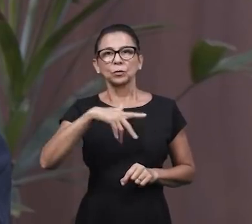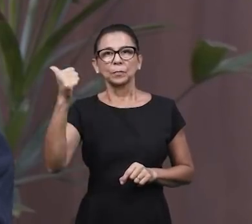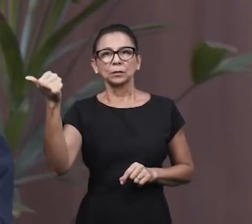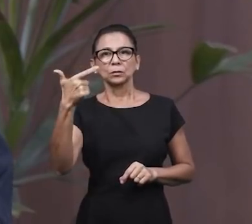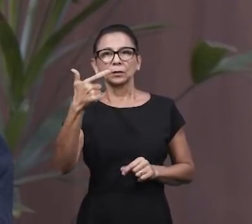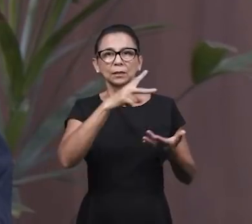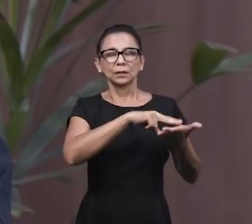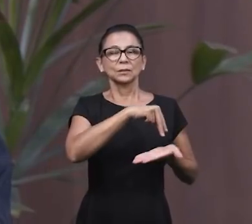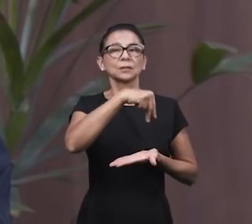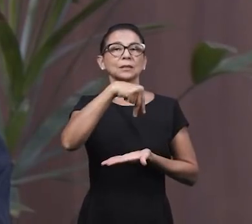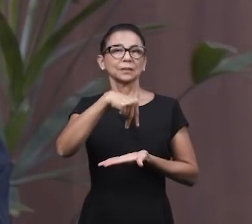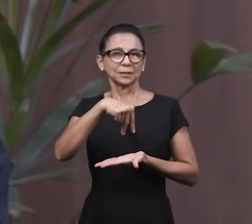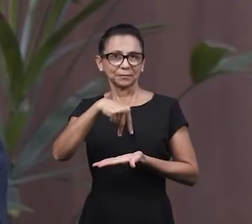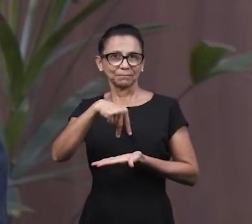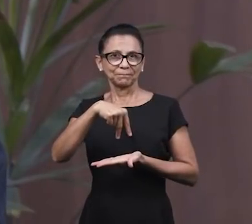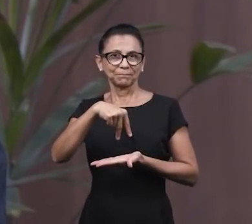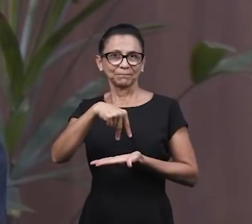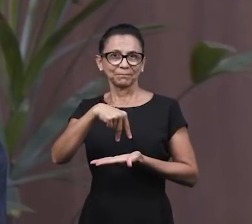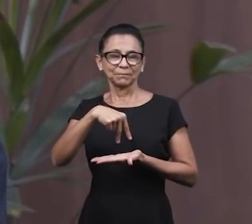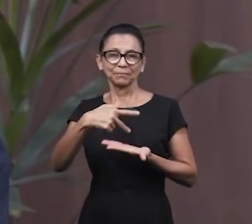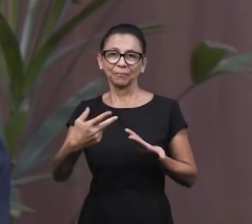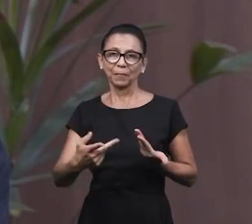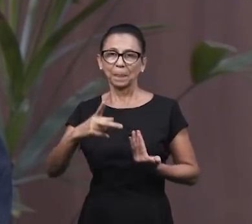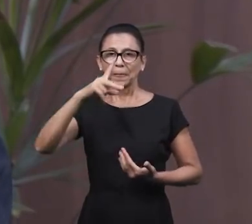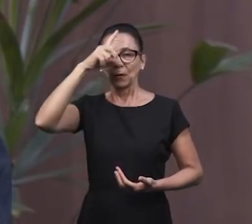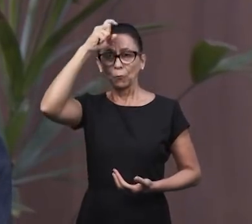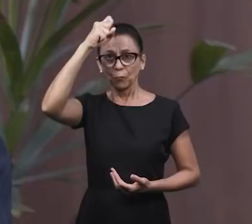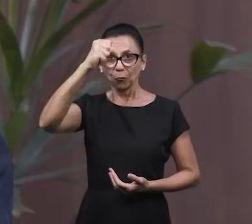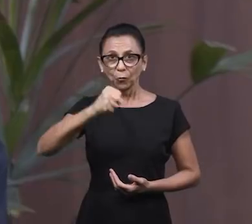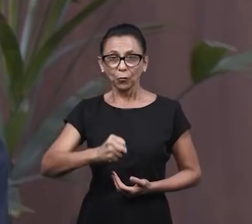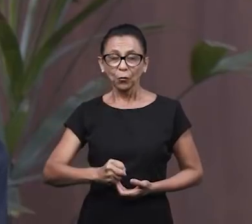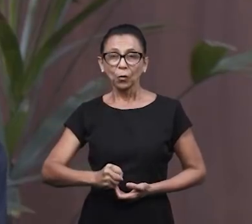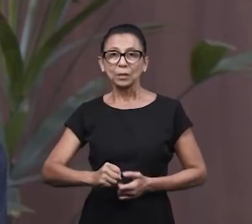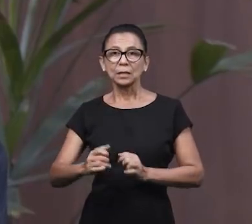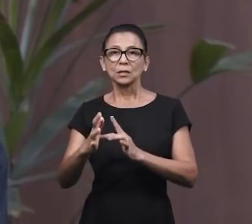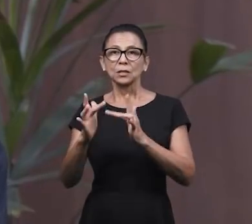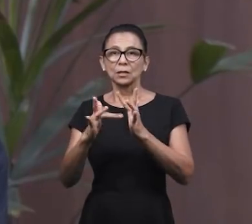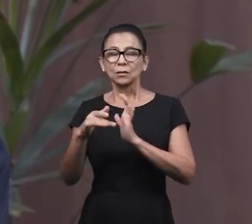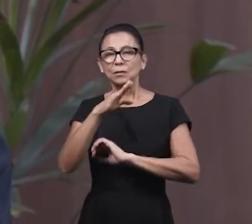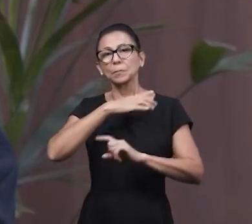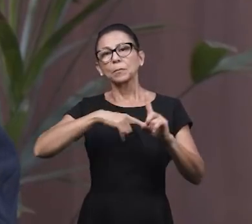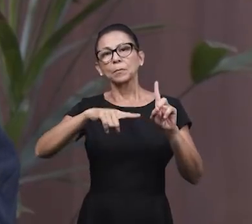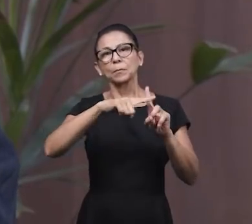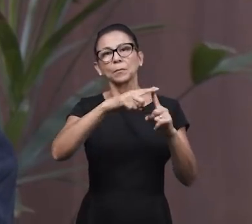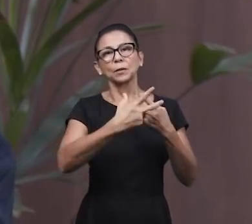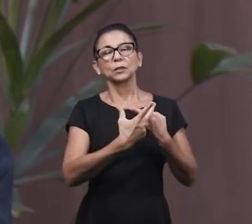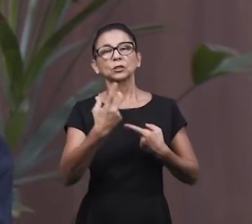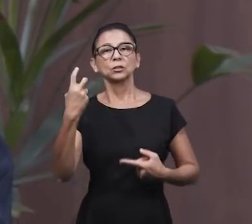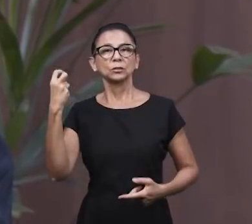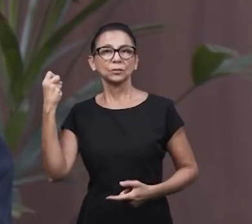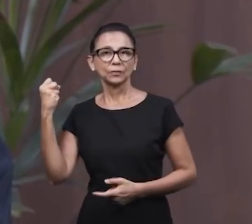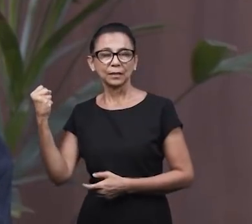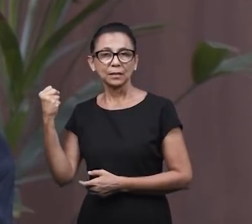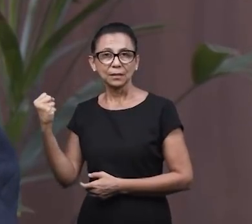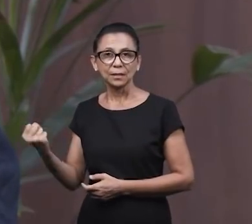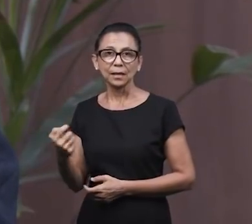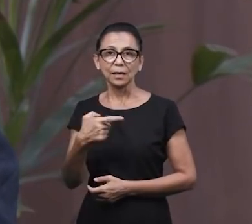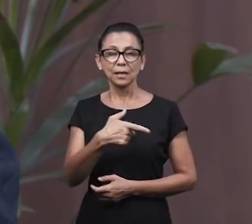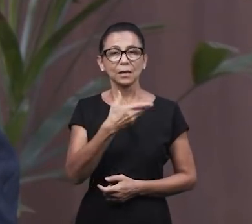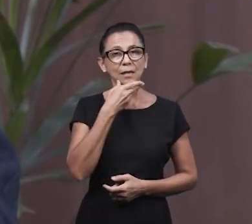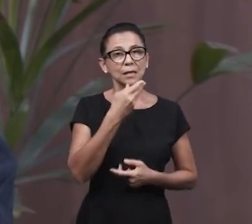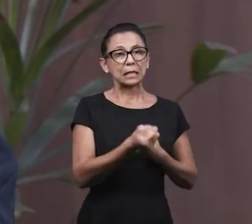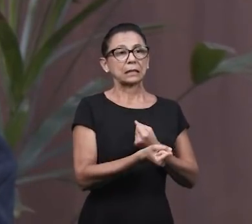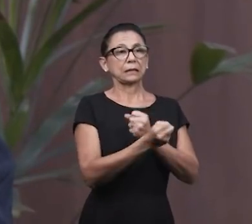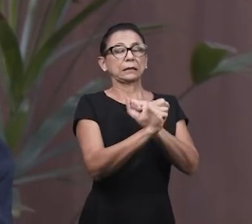a força que a ressurreição dele teve foi a força de vencer o leão. Então, Sansão ali como libertador,